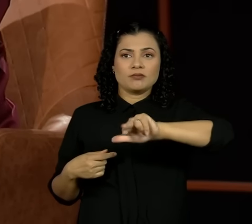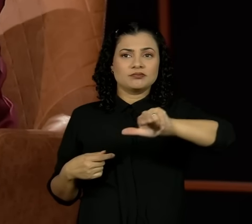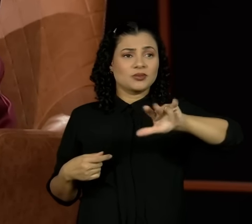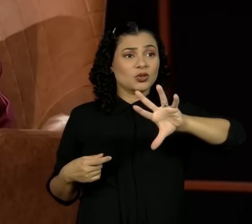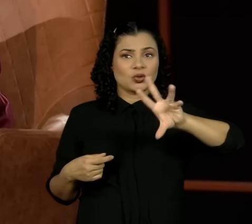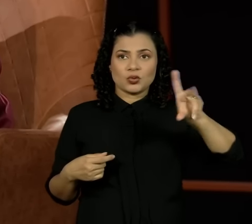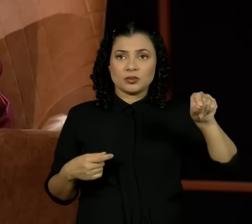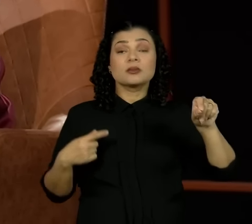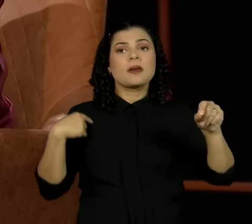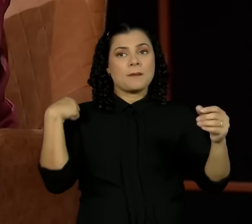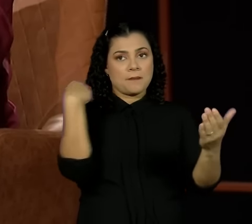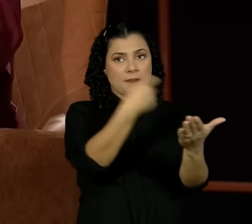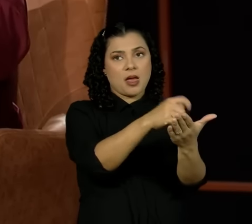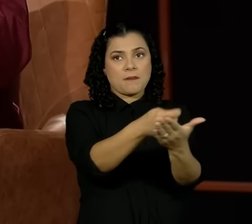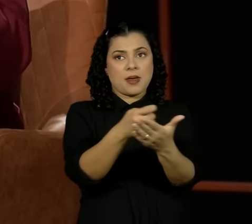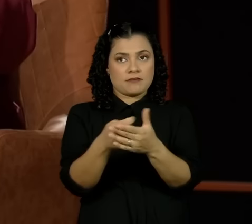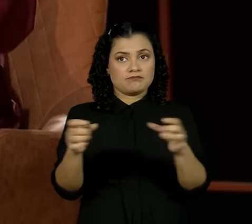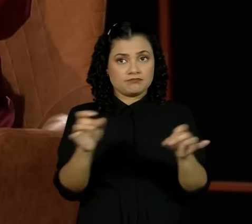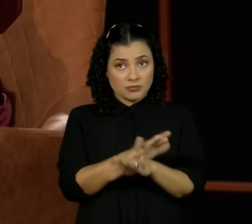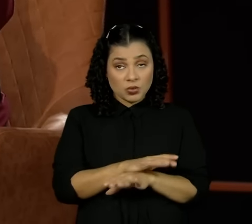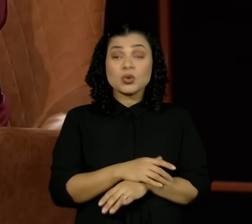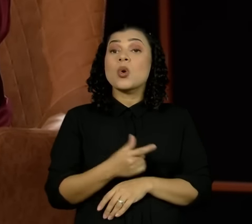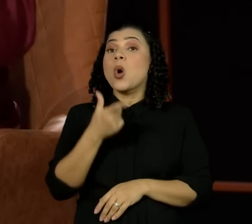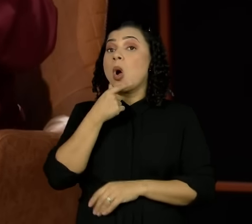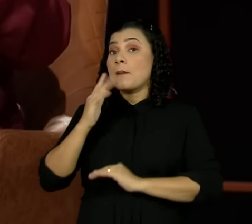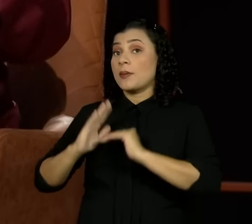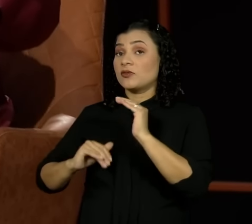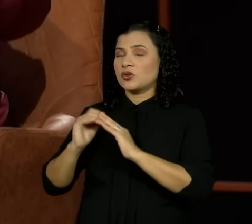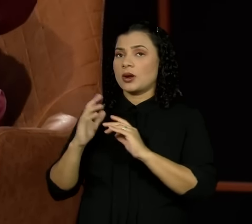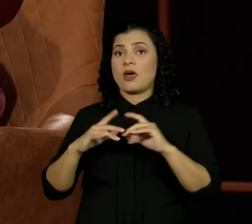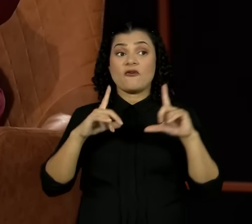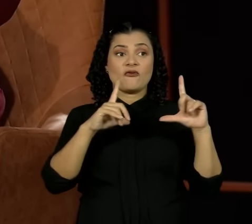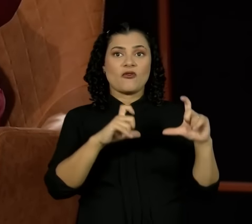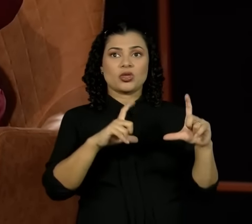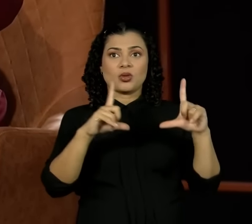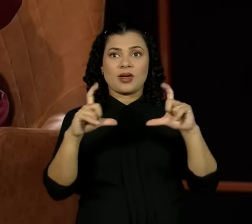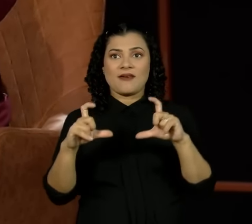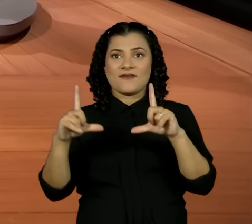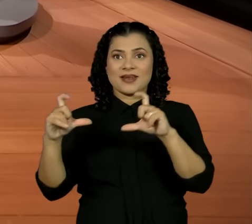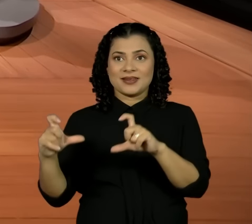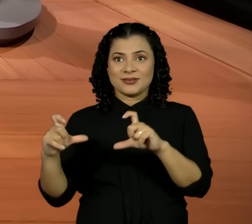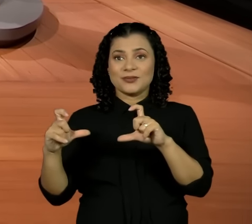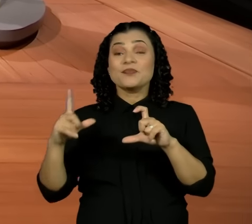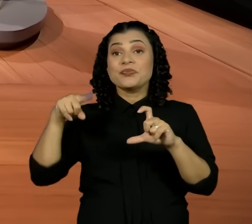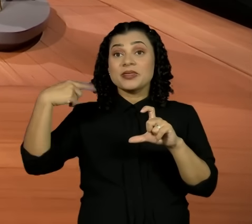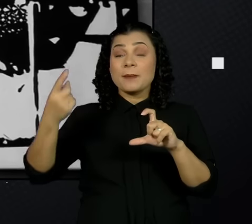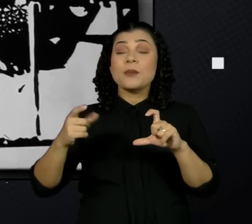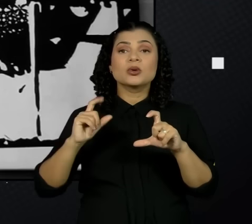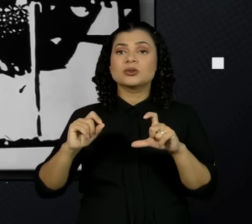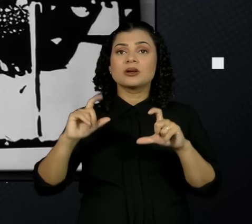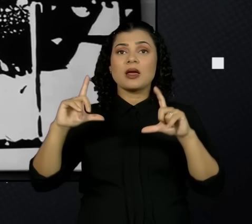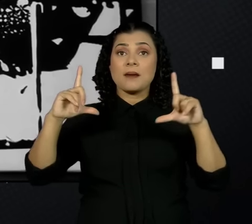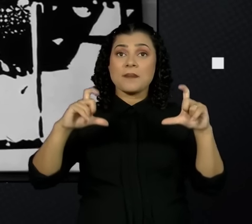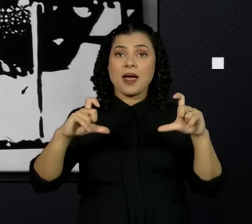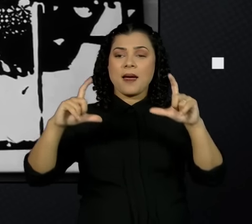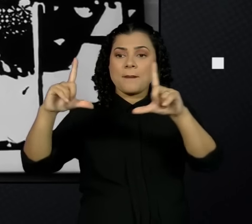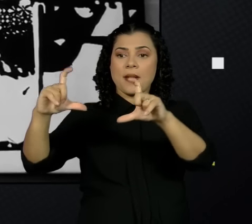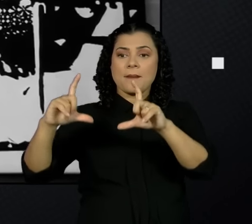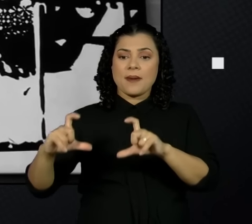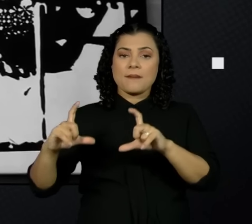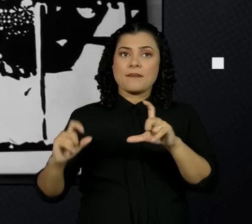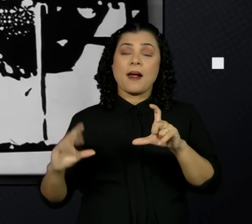pagamos um cachê para eles, e um fotógrafo ficou fotografando cada cena. E montou depois as falas, por exemplo,